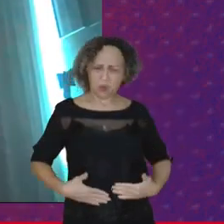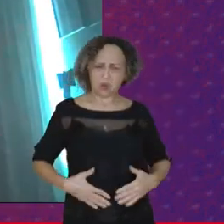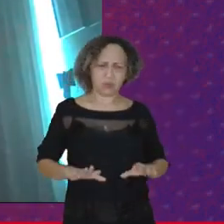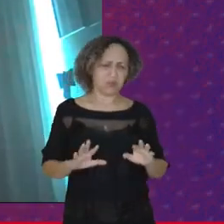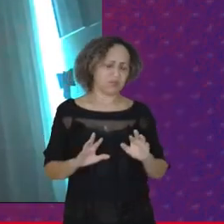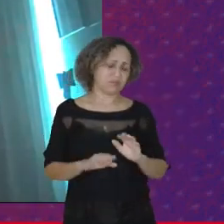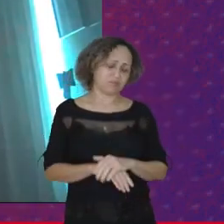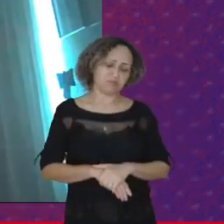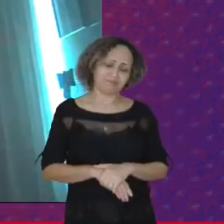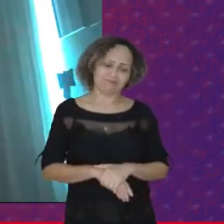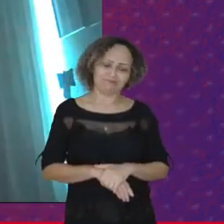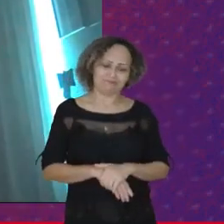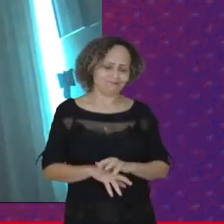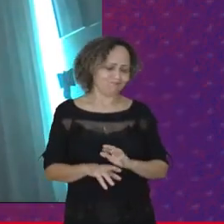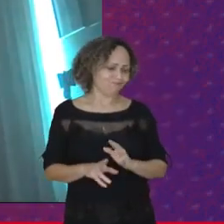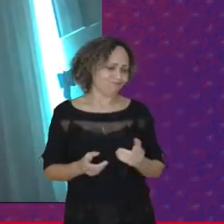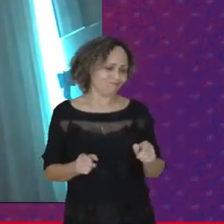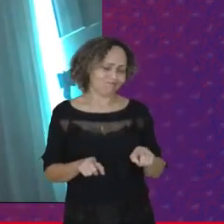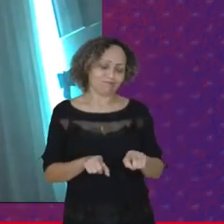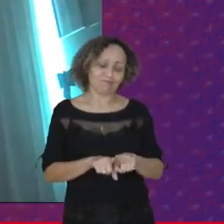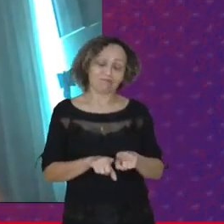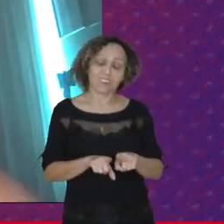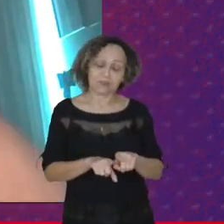Outros desafios teremos que